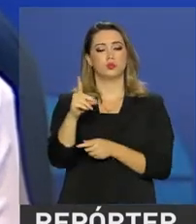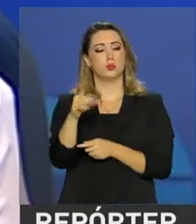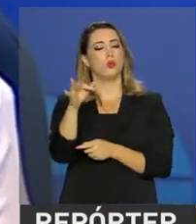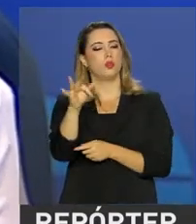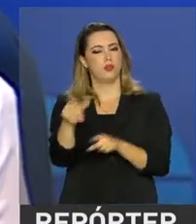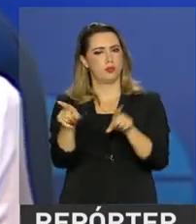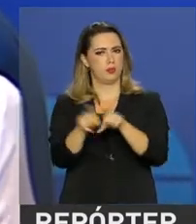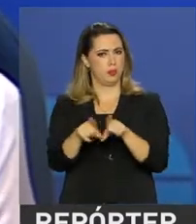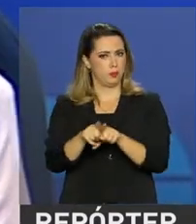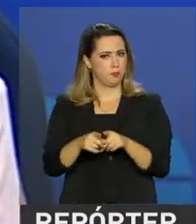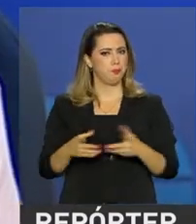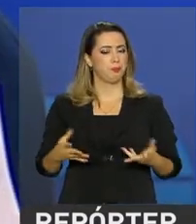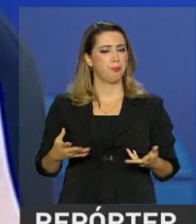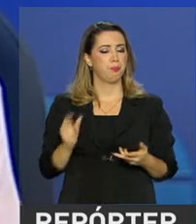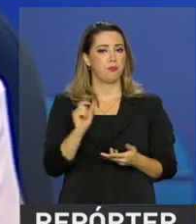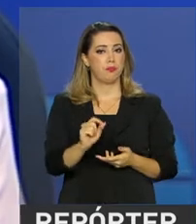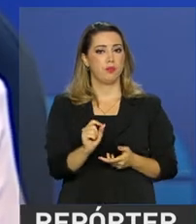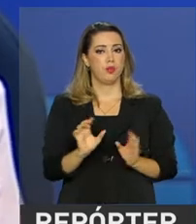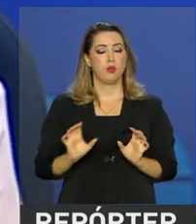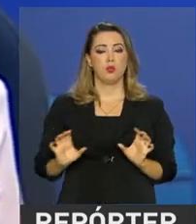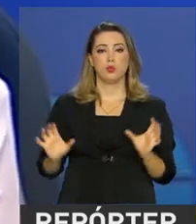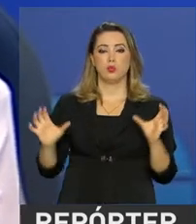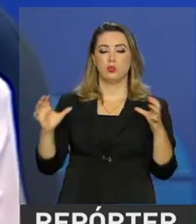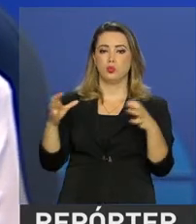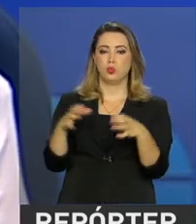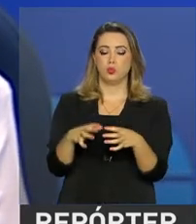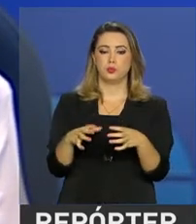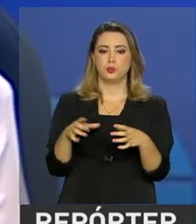Federal, o Departamento